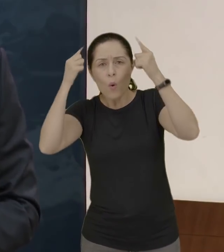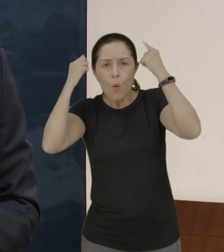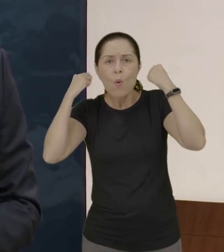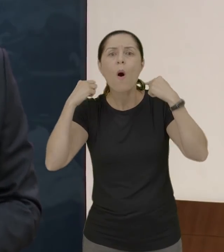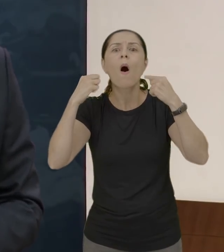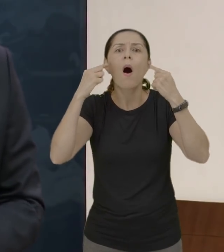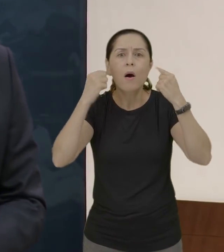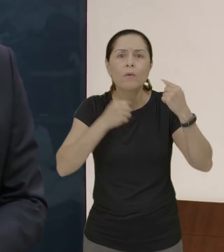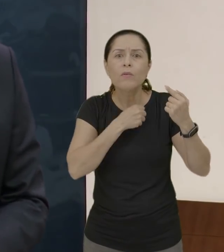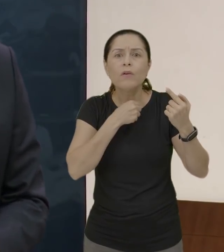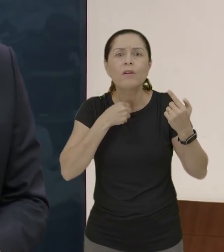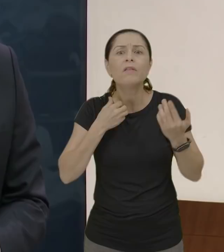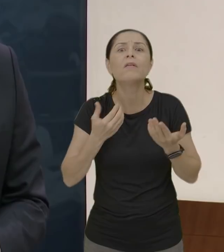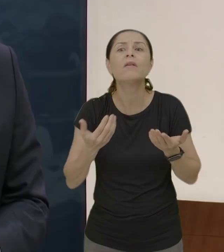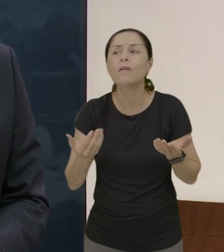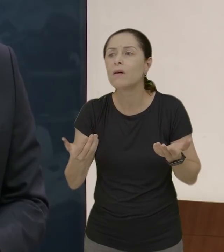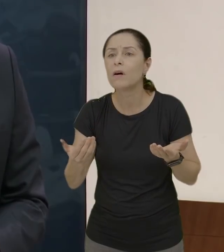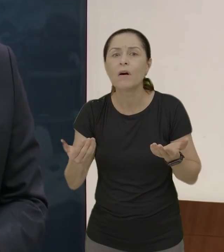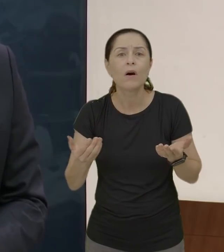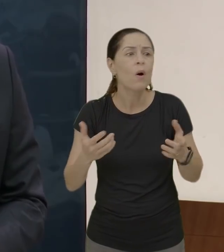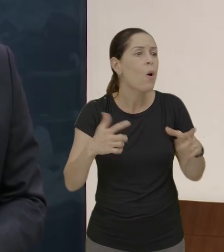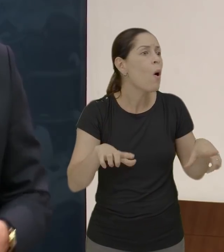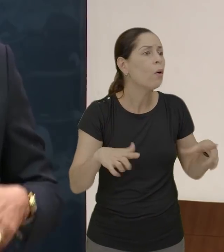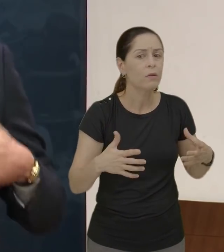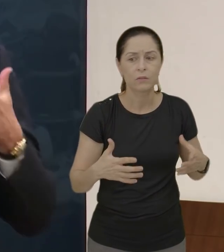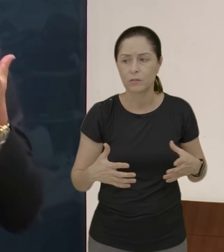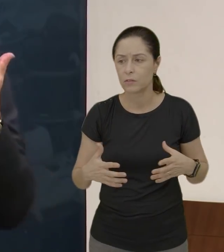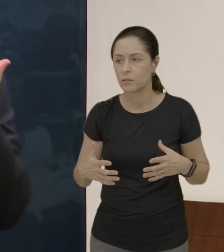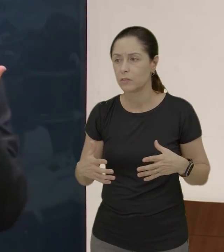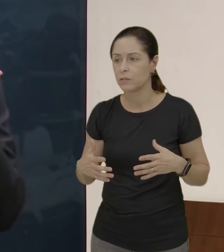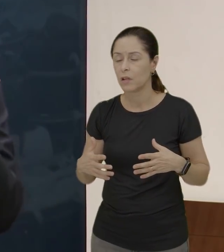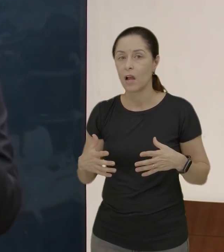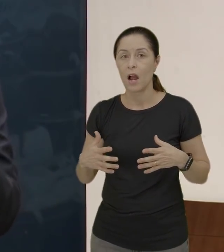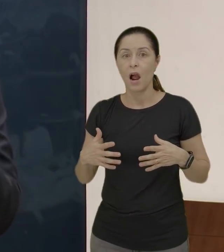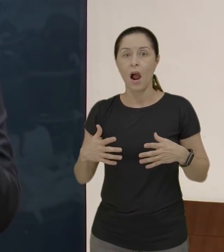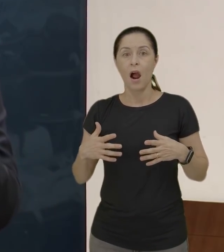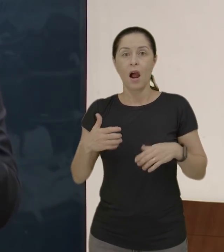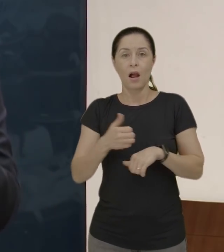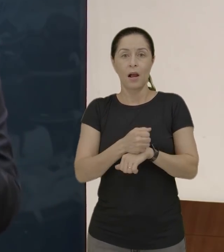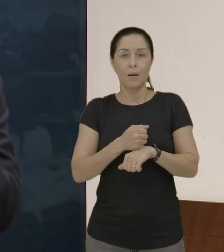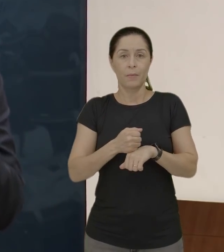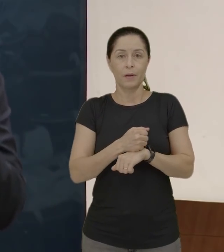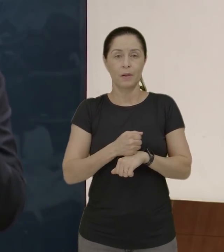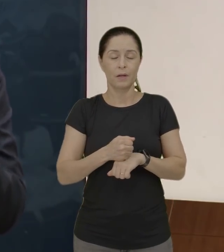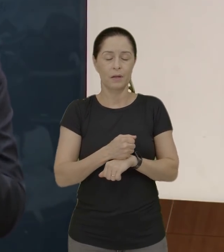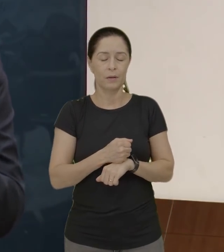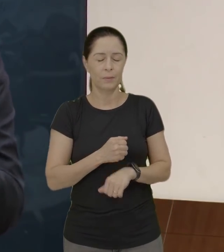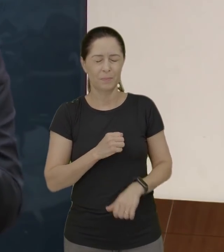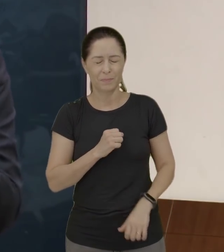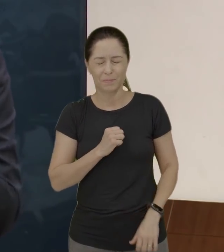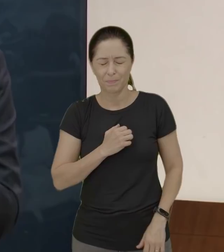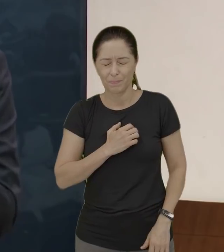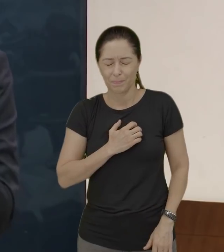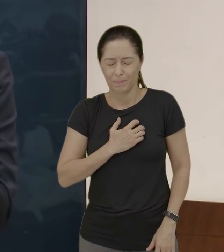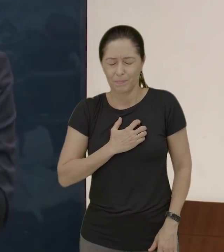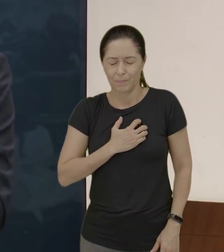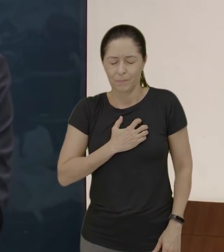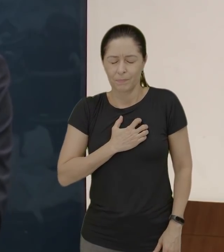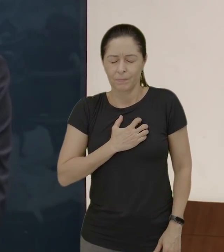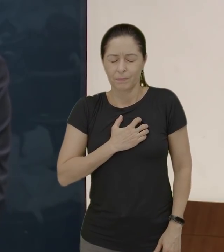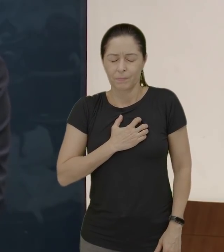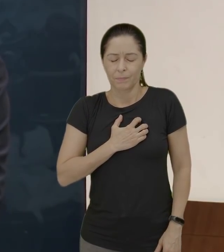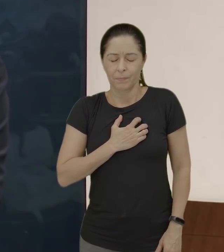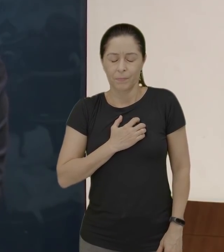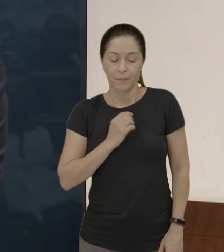Eu imagino um nó na garganta do Abraão, mas a fé acendendo em sua alma, dizendo: Deus proverá para si